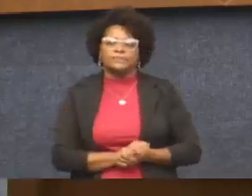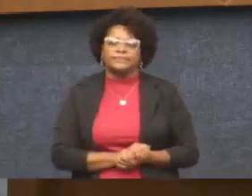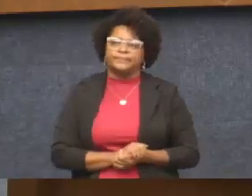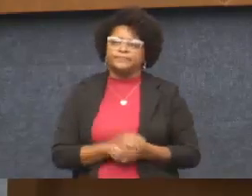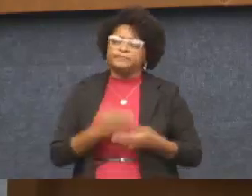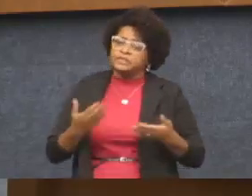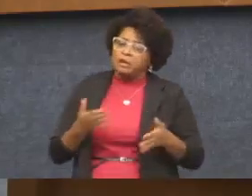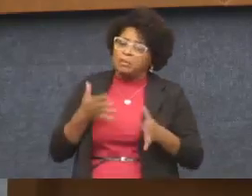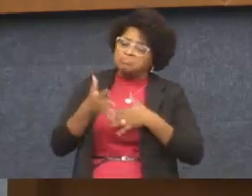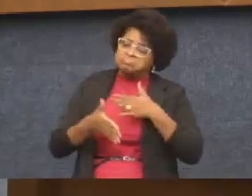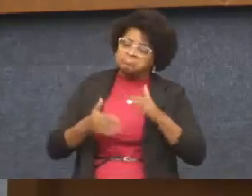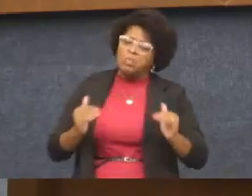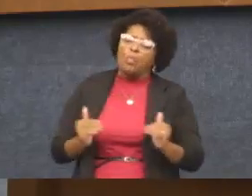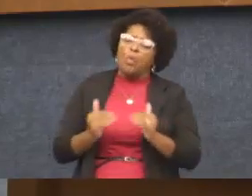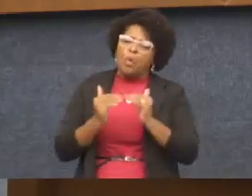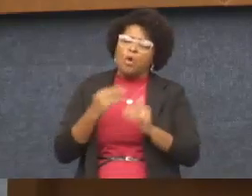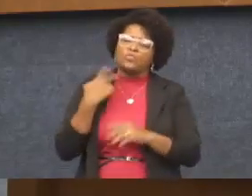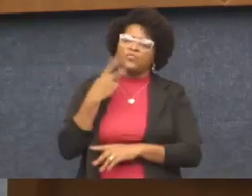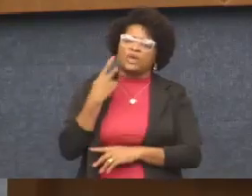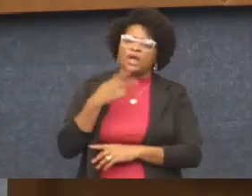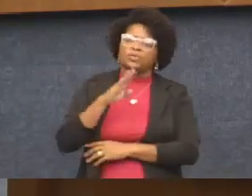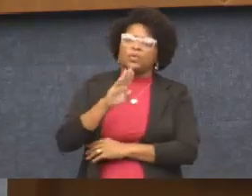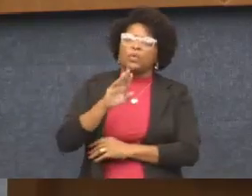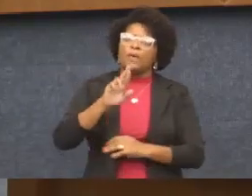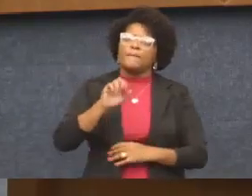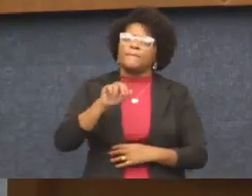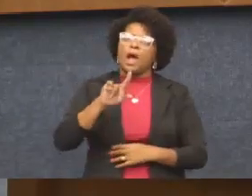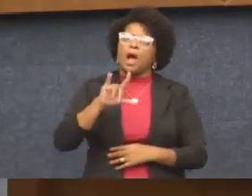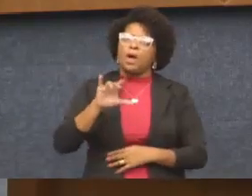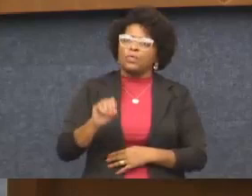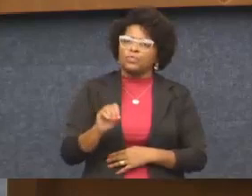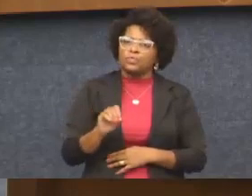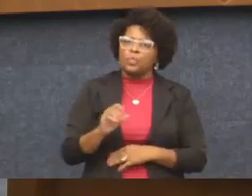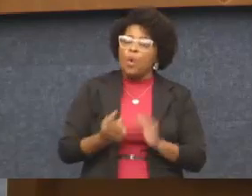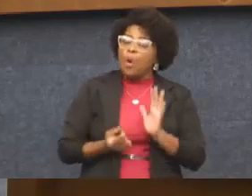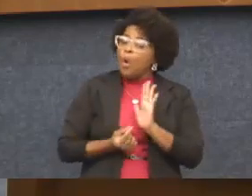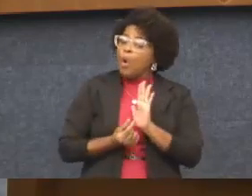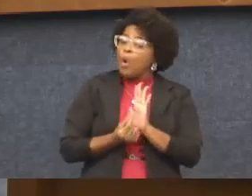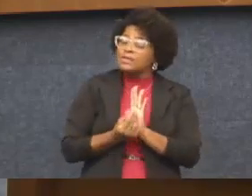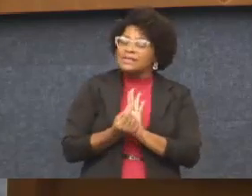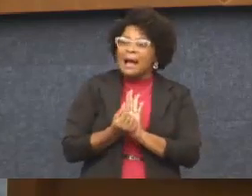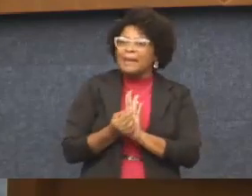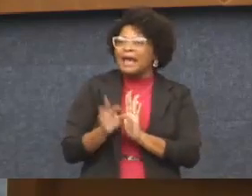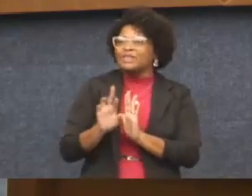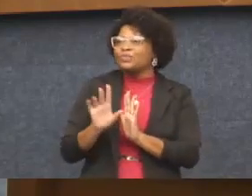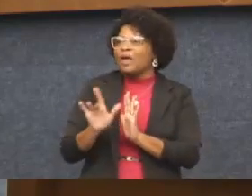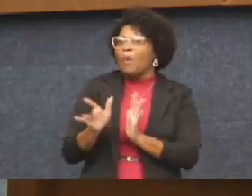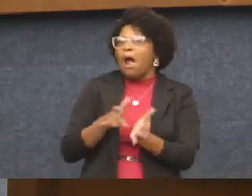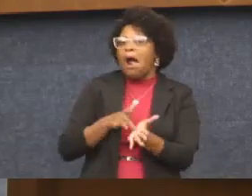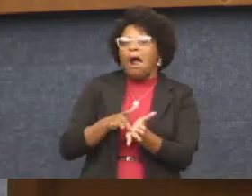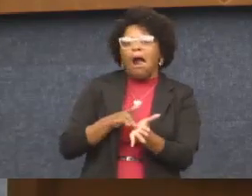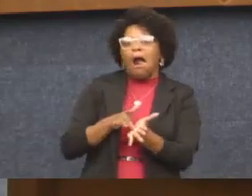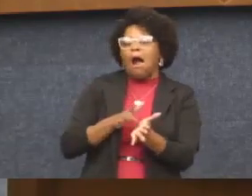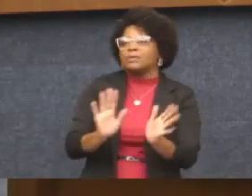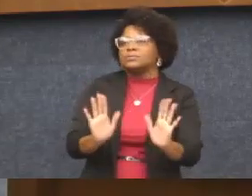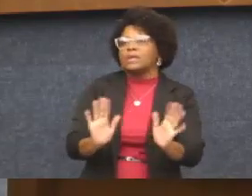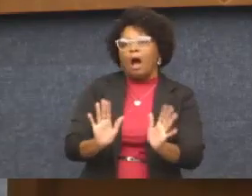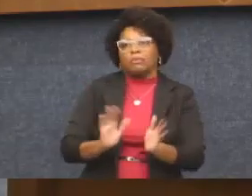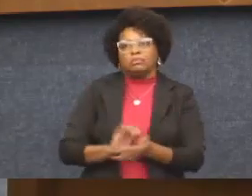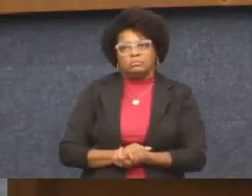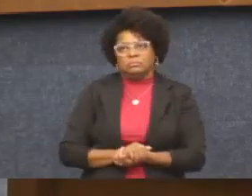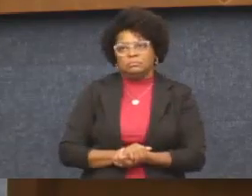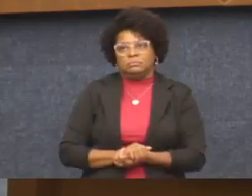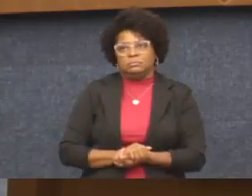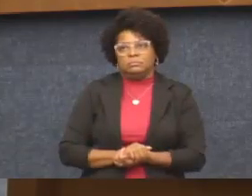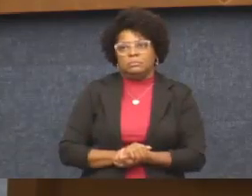Braulio, faltou ao vereador Braulio, Vossa Excelência, dizer que o orçamento não é peça de ficção científica. Não é? É uma peça que